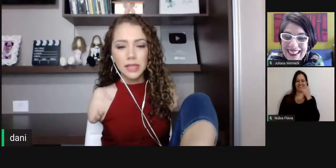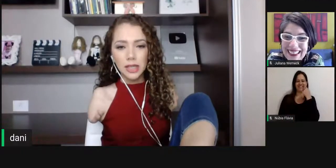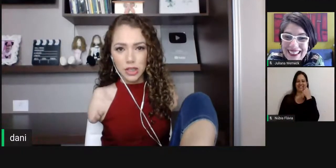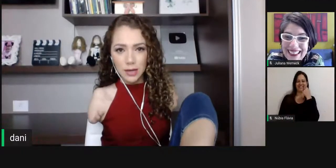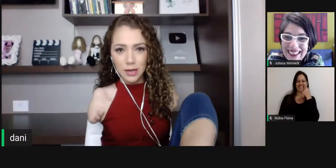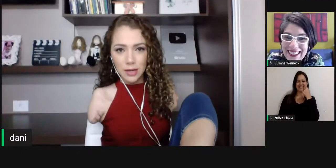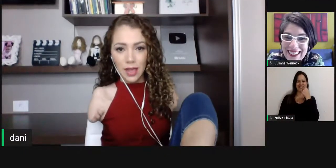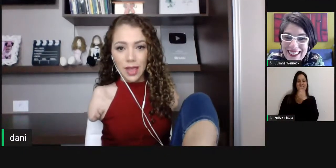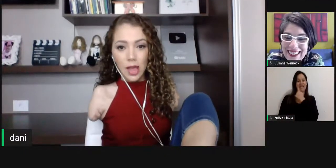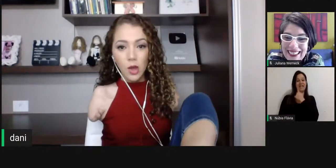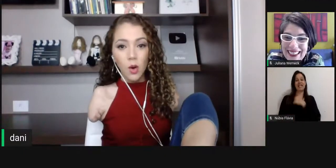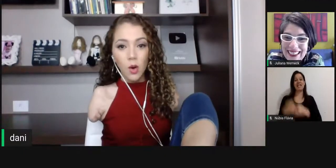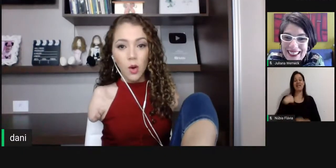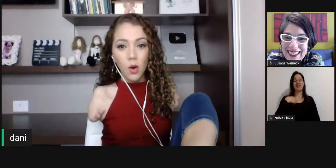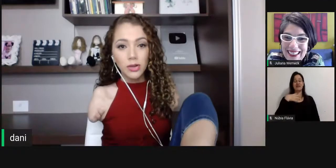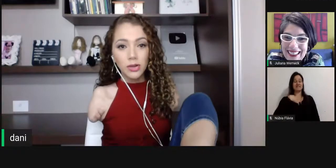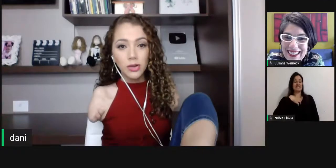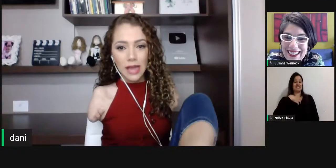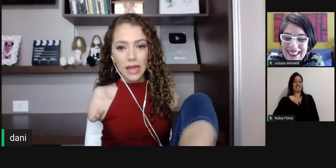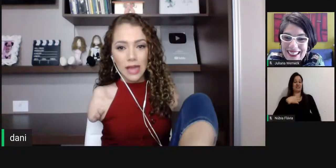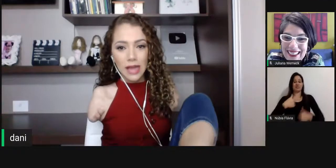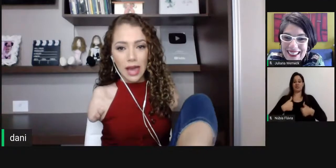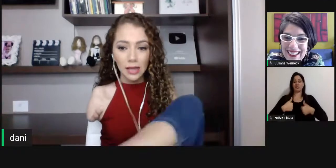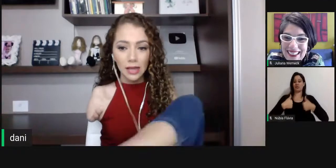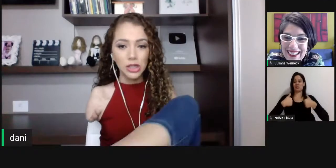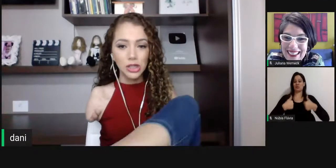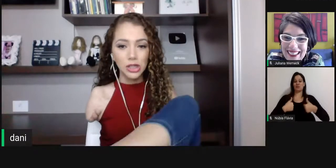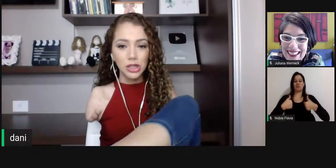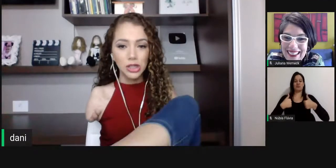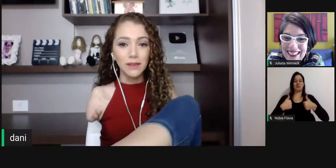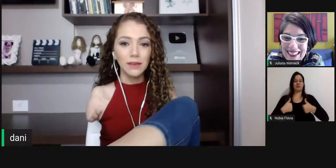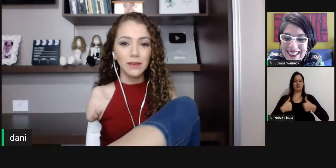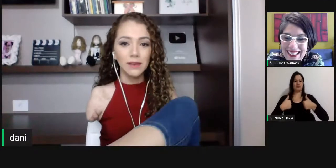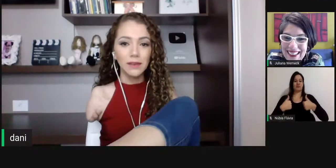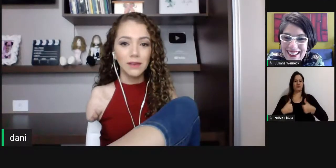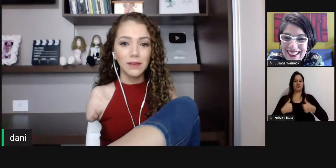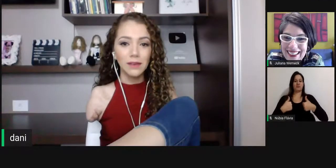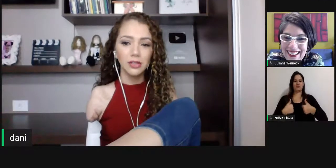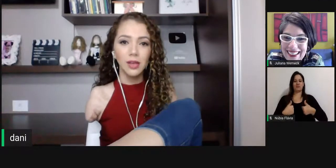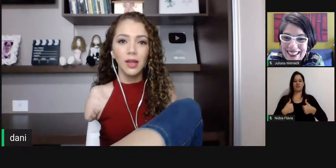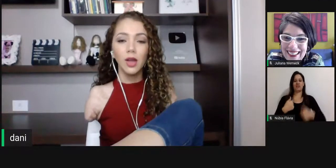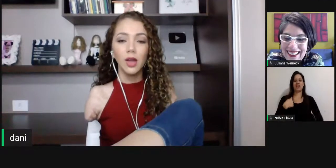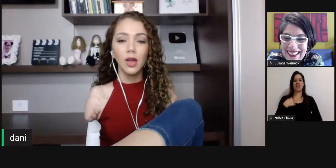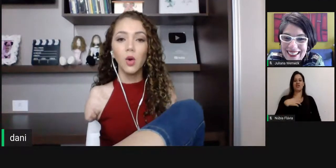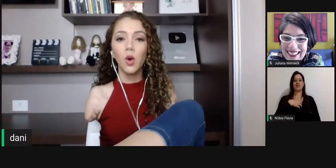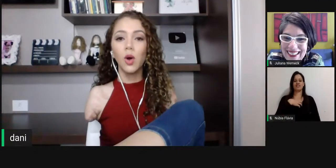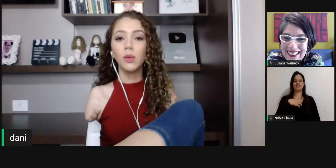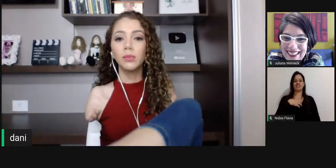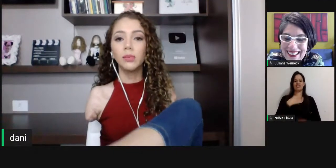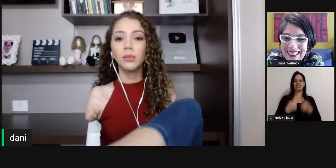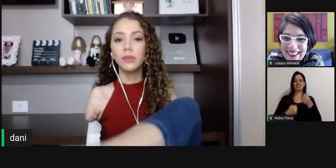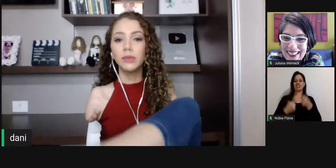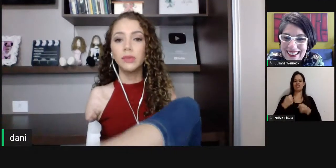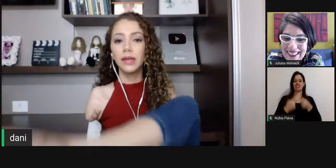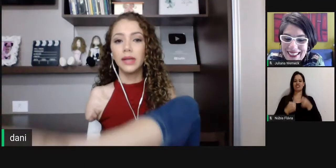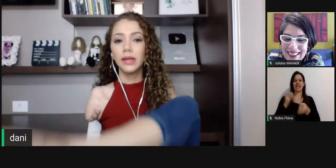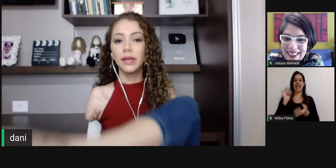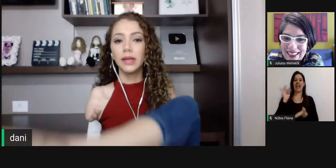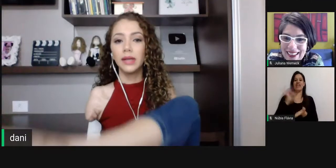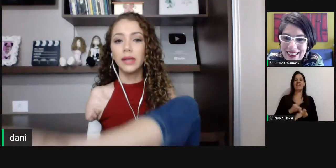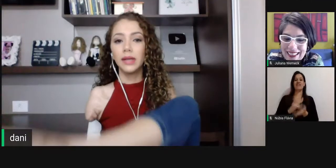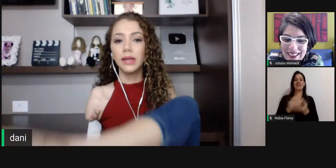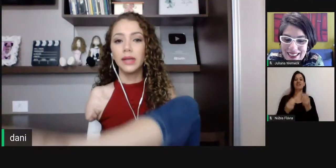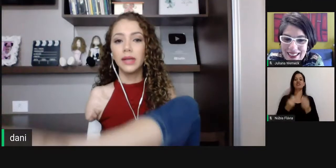eu me sentia, como eu estava, né, como eu achava que eu estava dirigindo e como na realidade eu